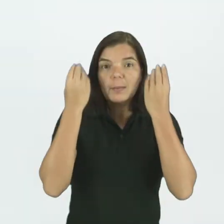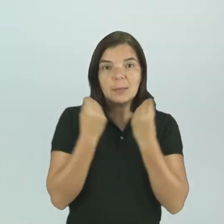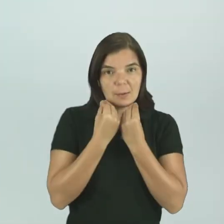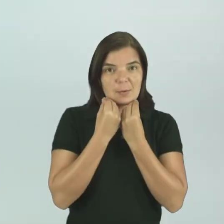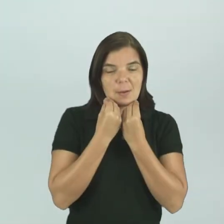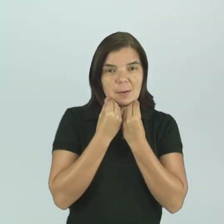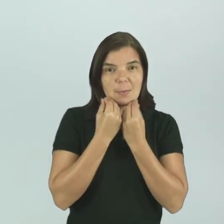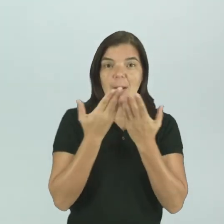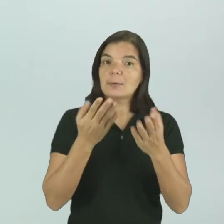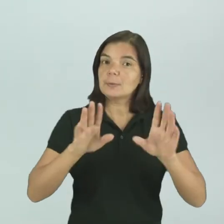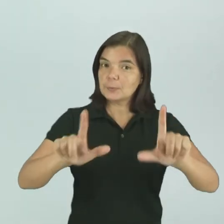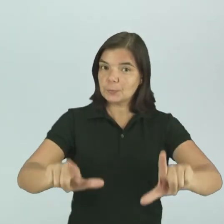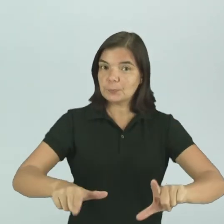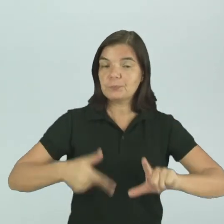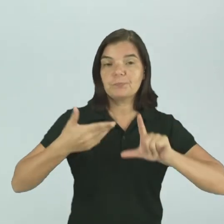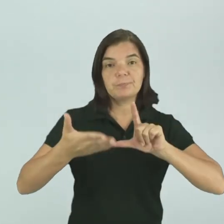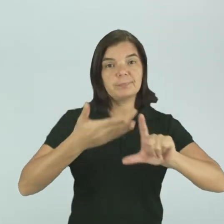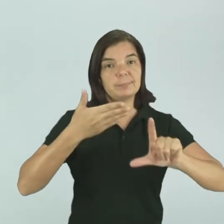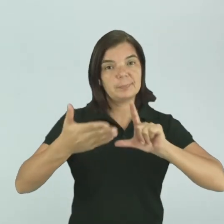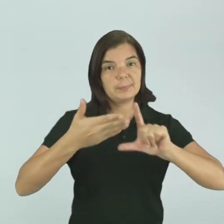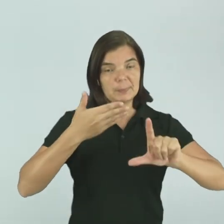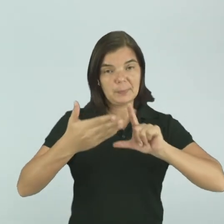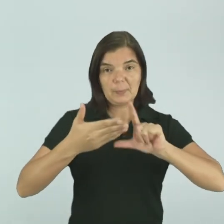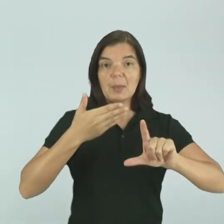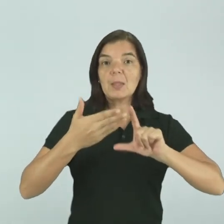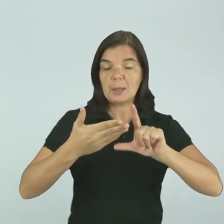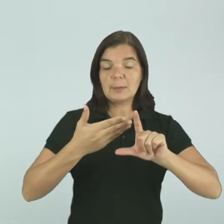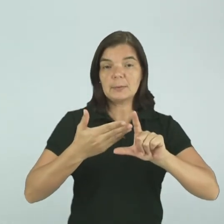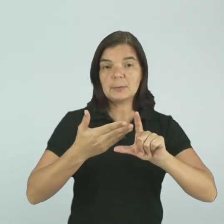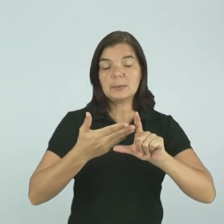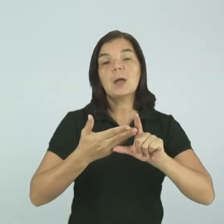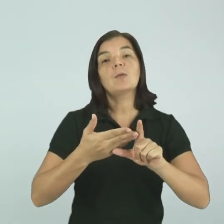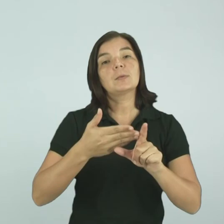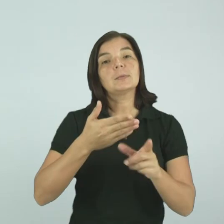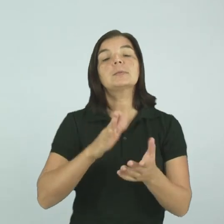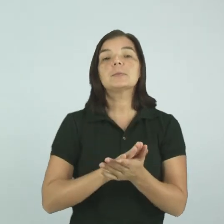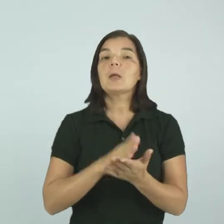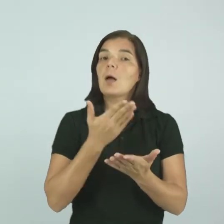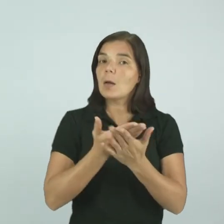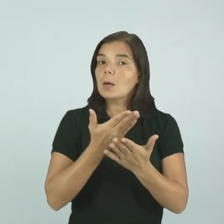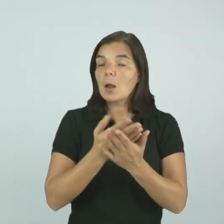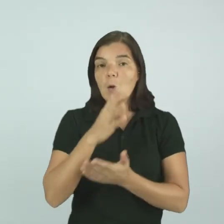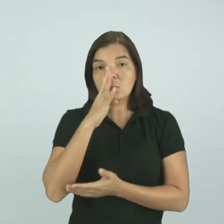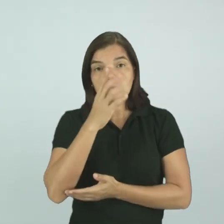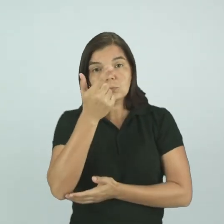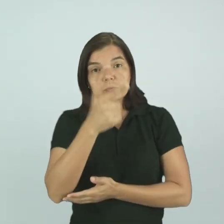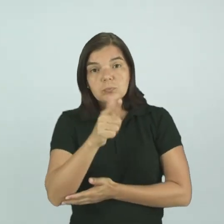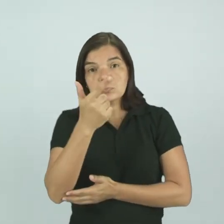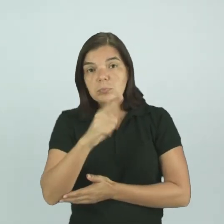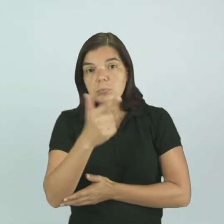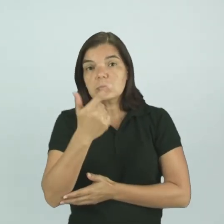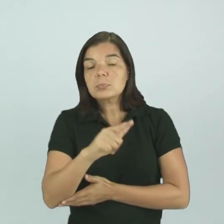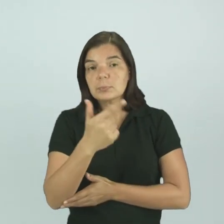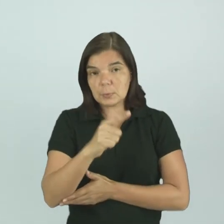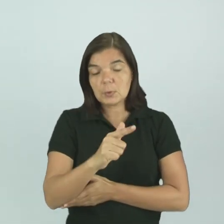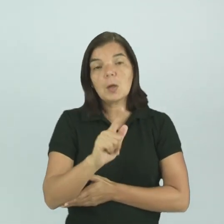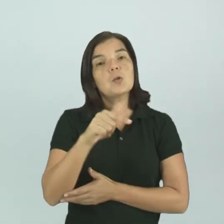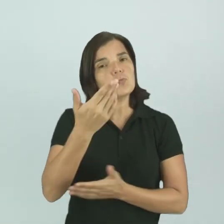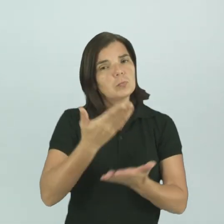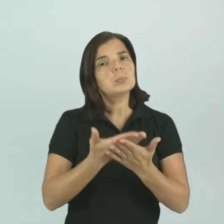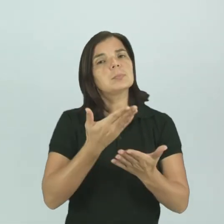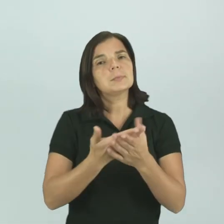esqueça, para acessar essa e outras aulas, que são aulas complementares, de ir lá na